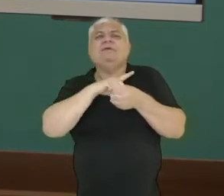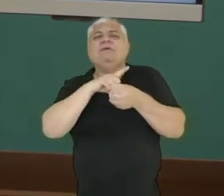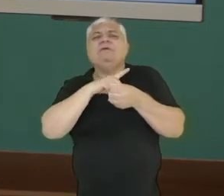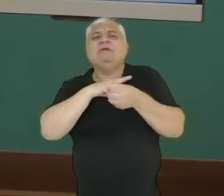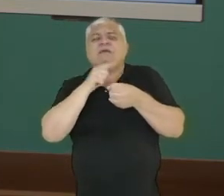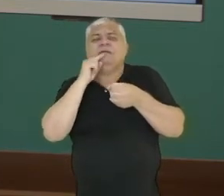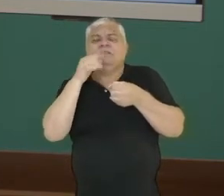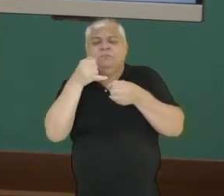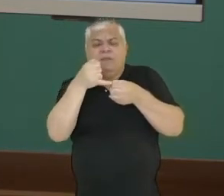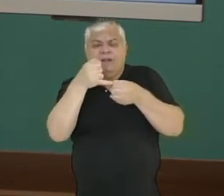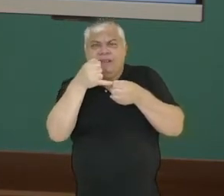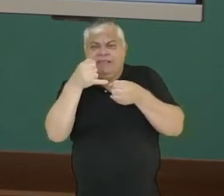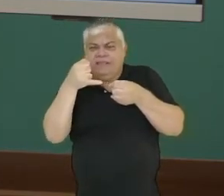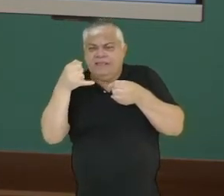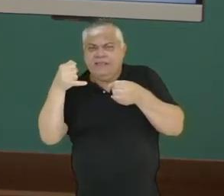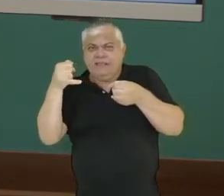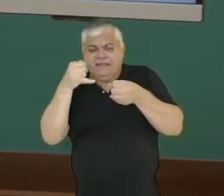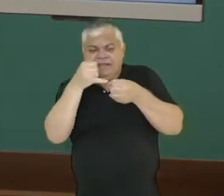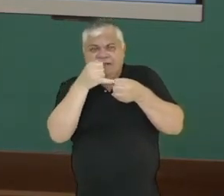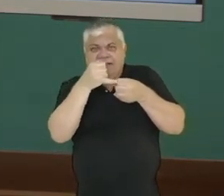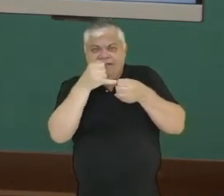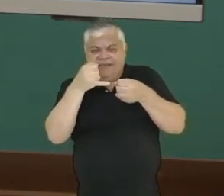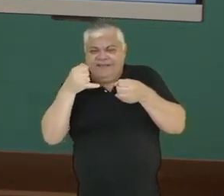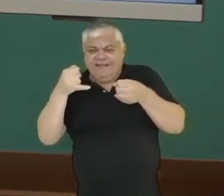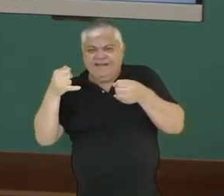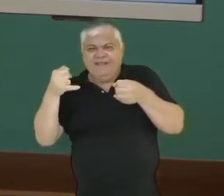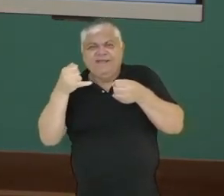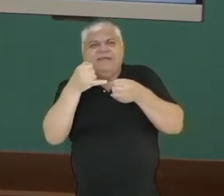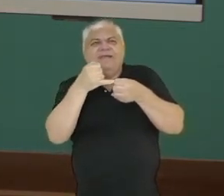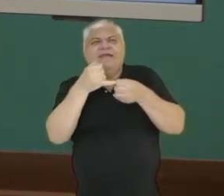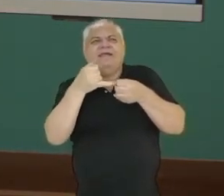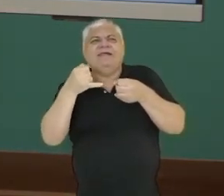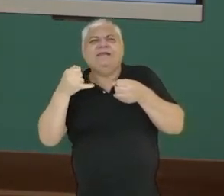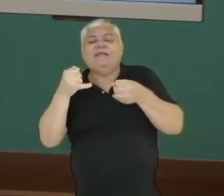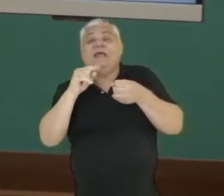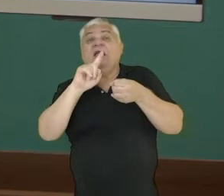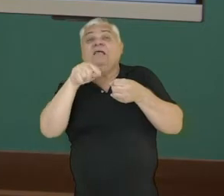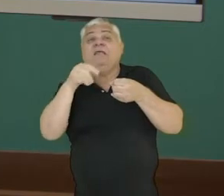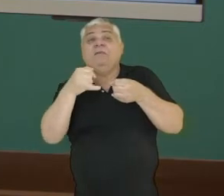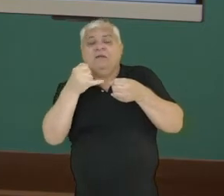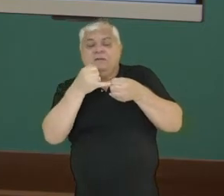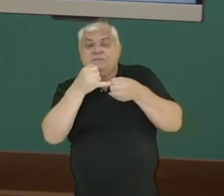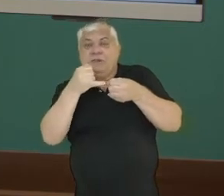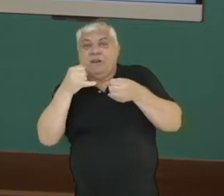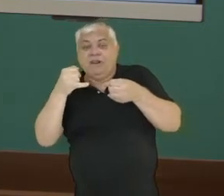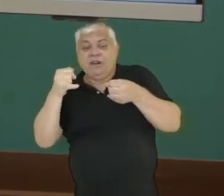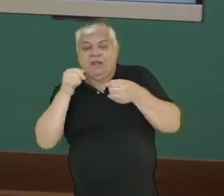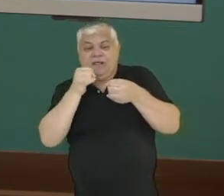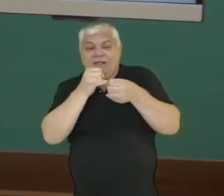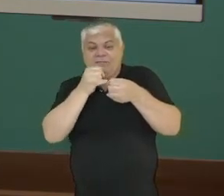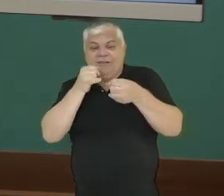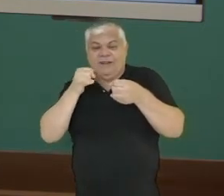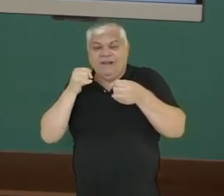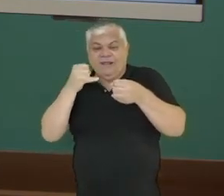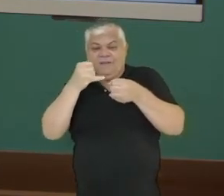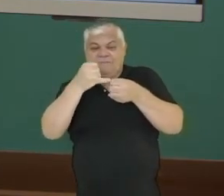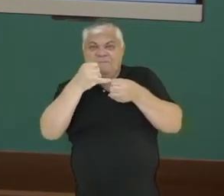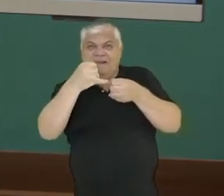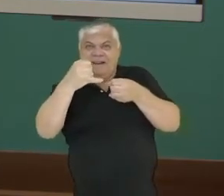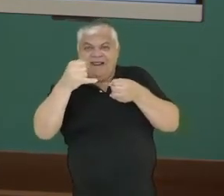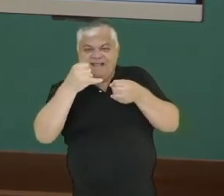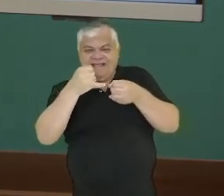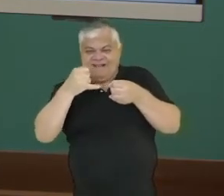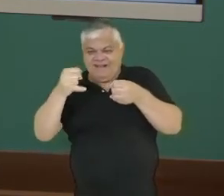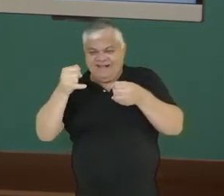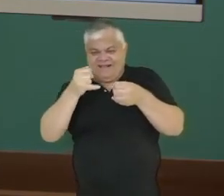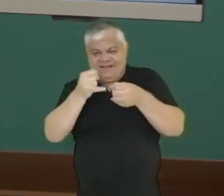uma linhazinha aqui, e a gente chama de linha primitiva. Logo depois vem a notocorda e também os folhetos embrionários, né,